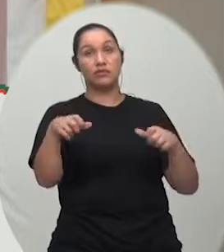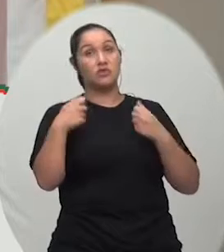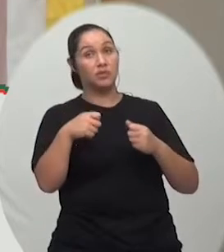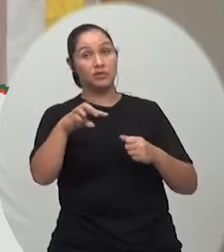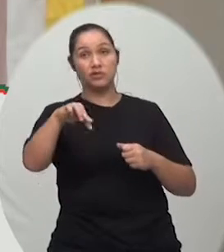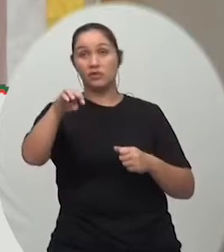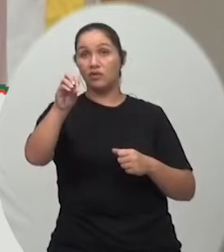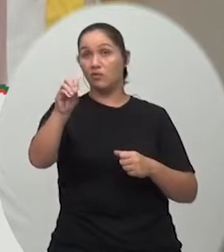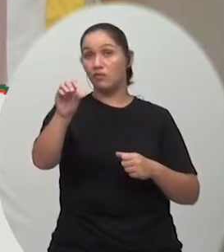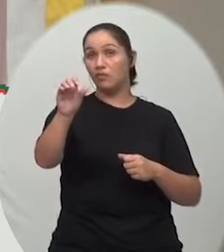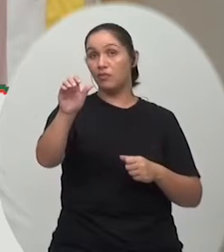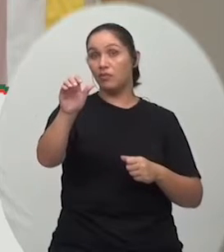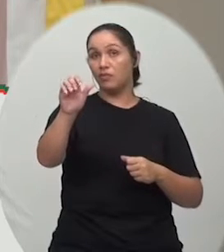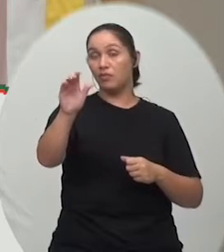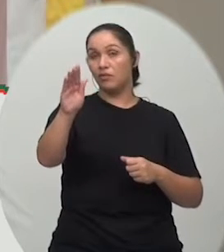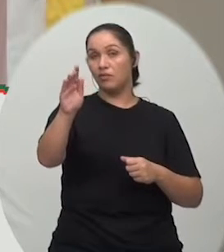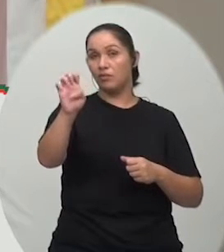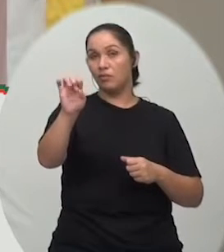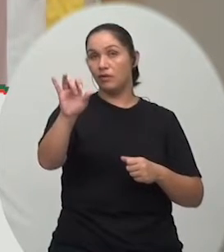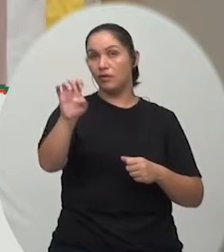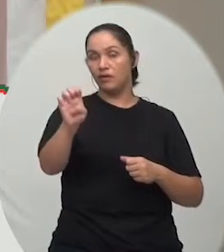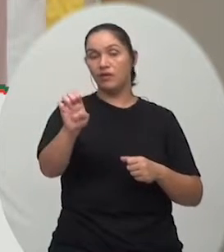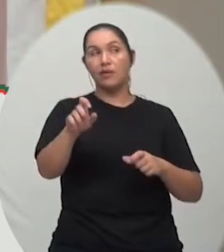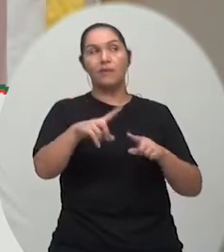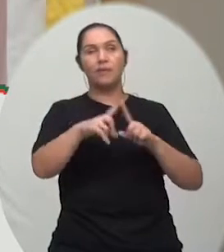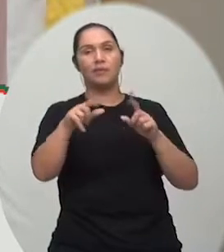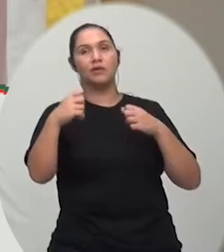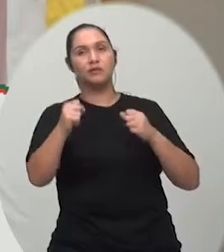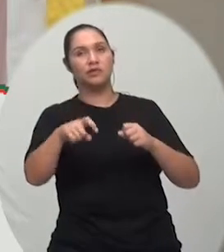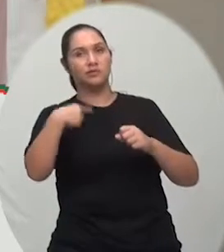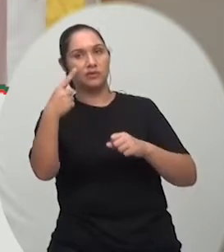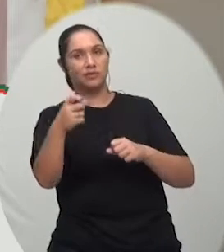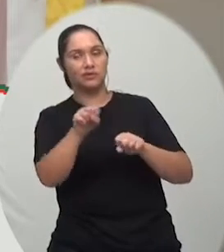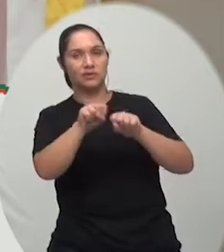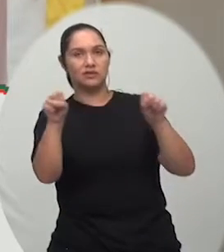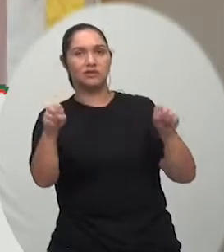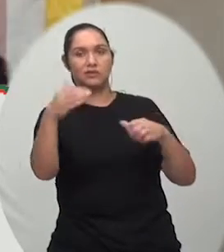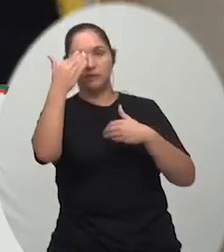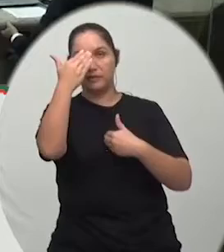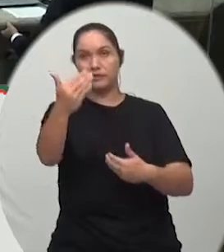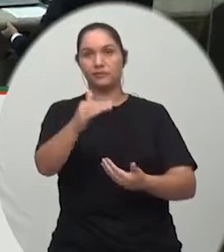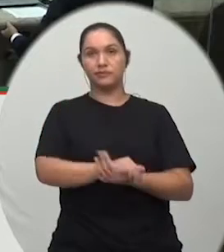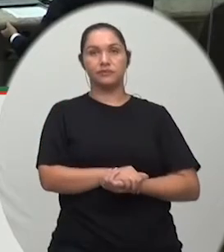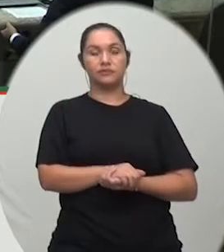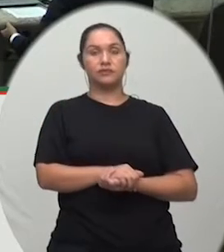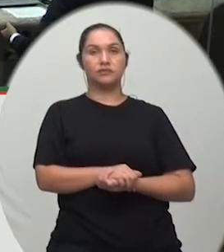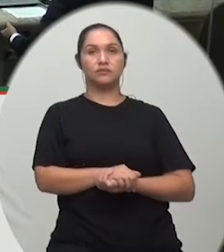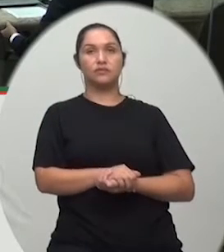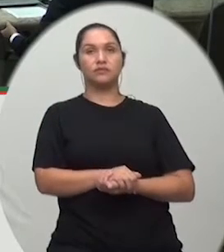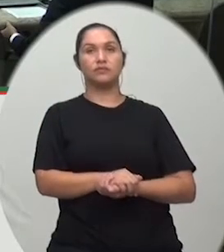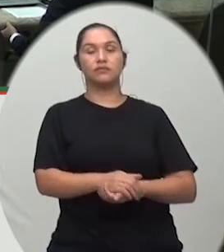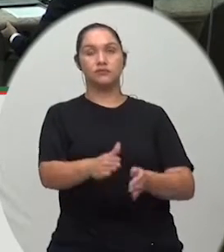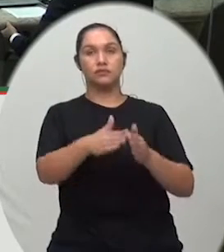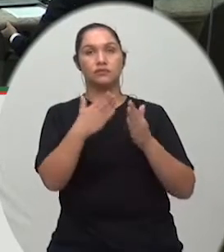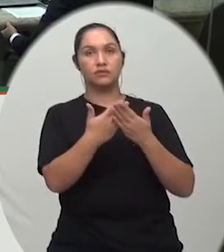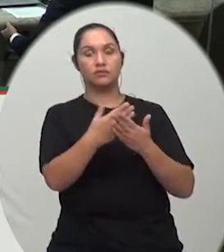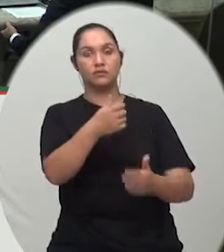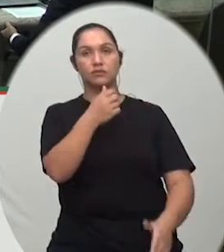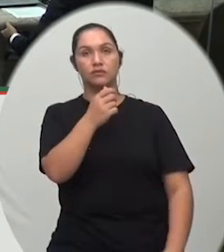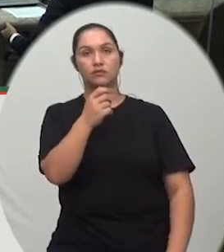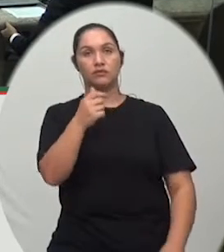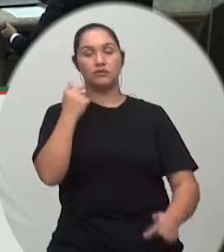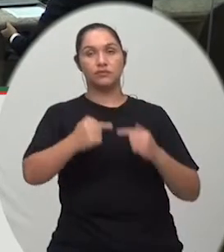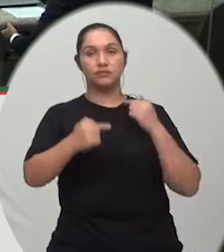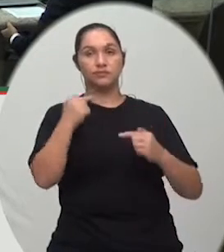seja dado essa condição para que eles possam trabalhar ainda melhor. Obrigado. O requerimento continua em